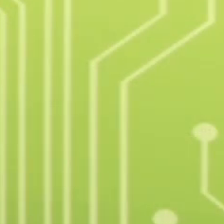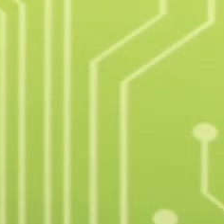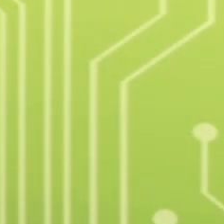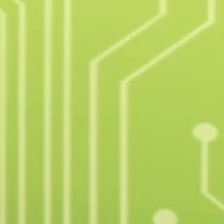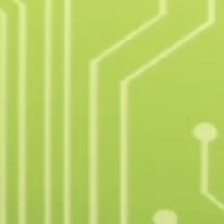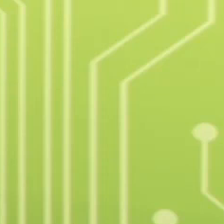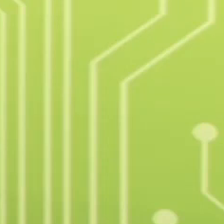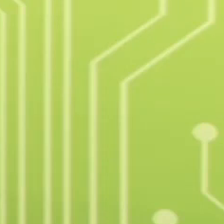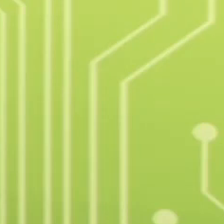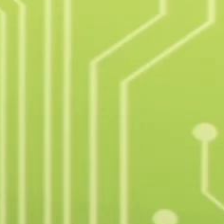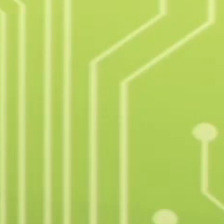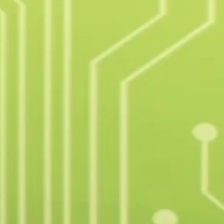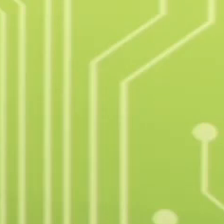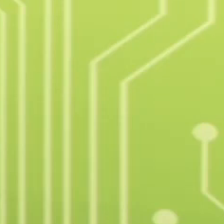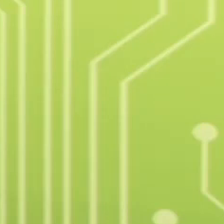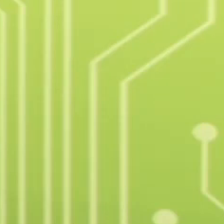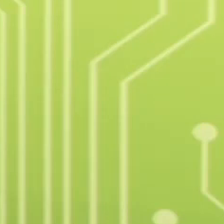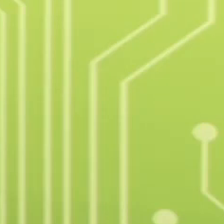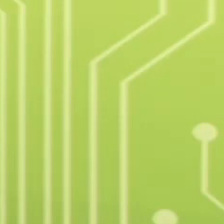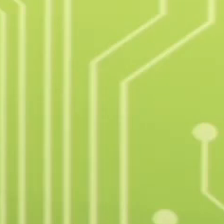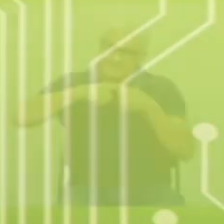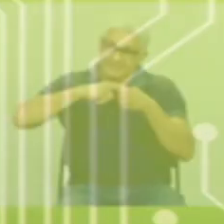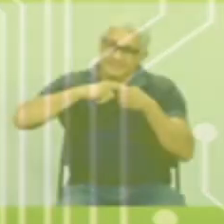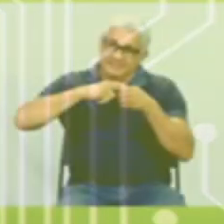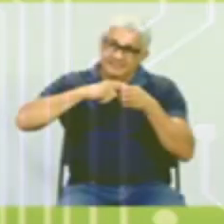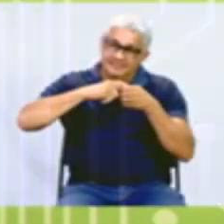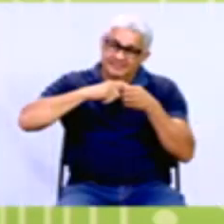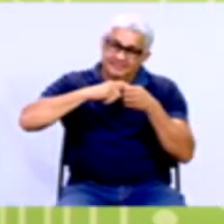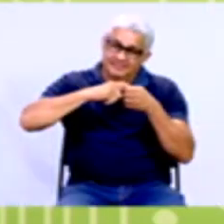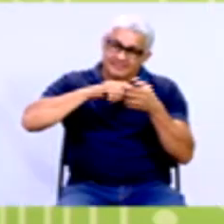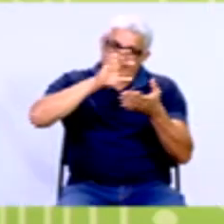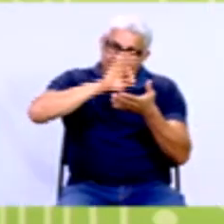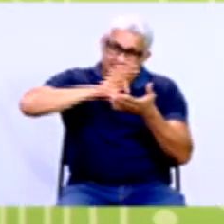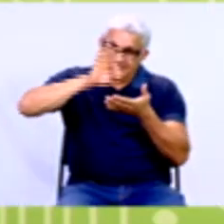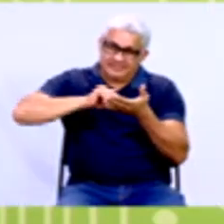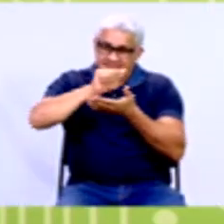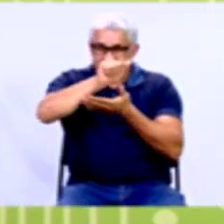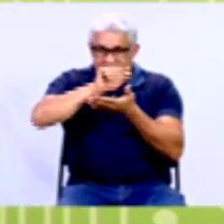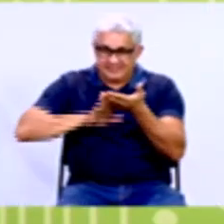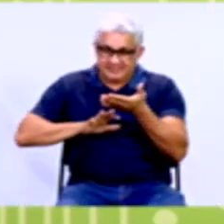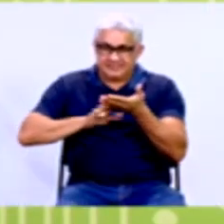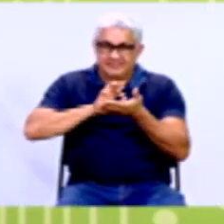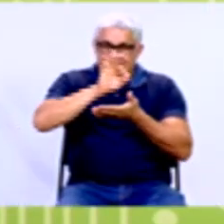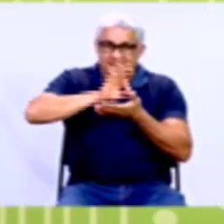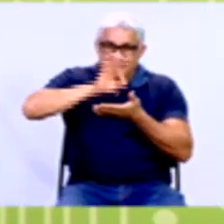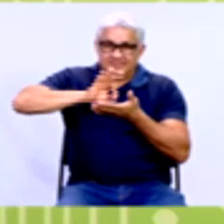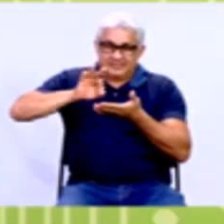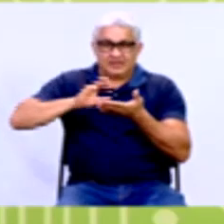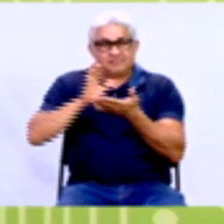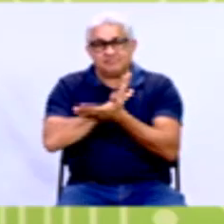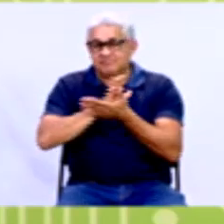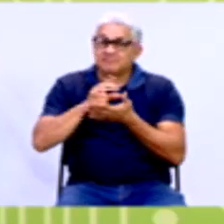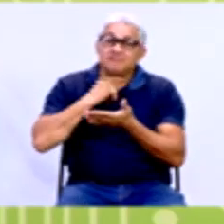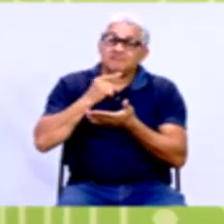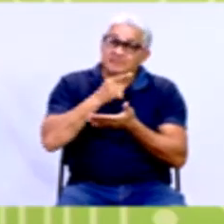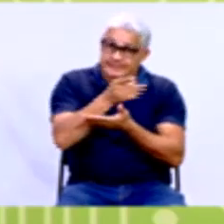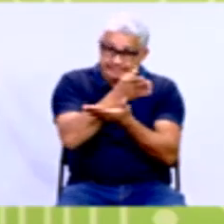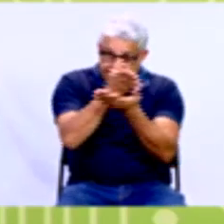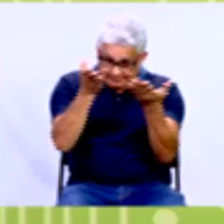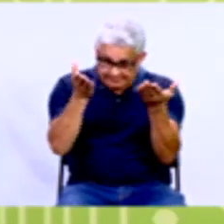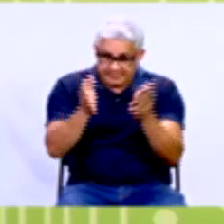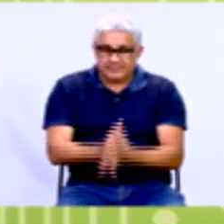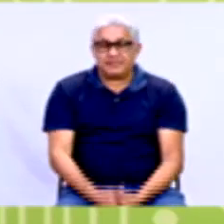Olá, pessoal, retornando aqui para a correção das nossas atividades. Vamos tirar algumas dúvidas de vocês